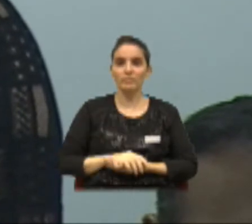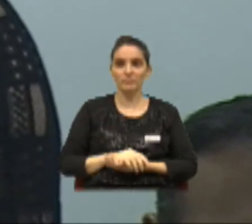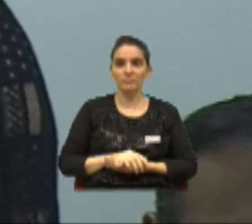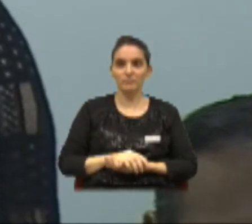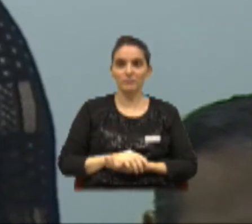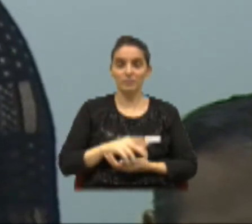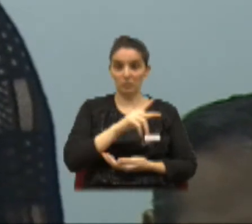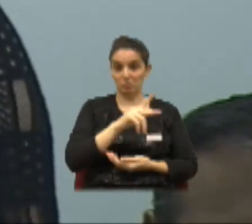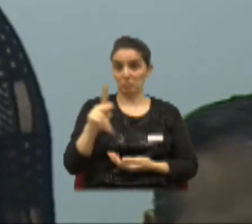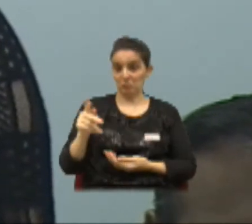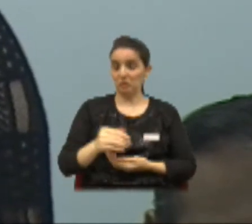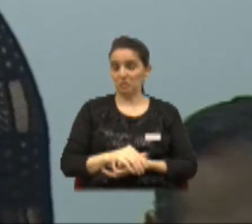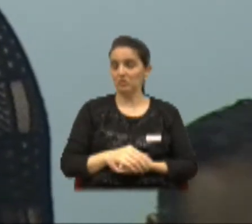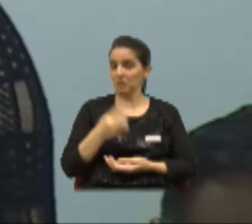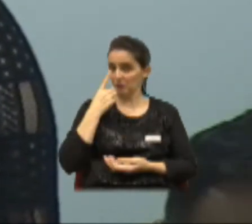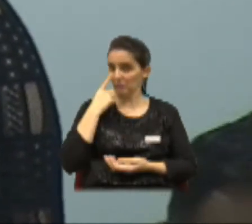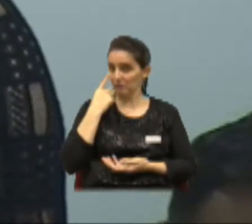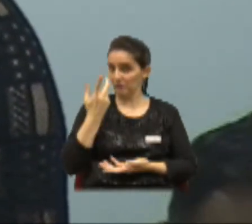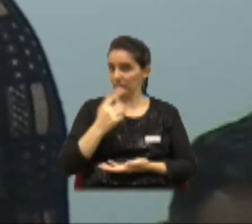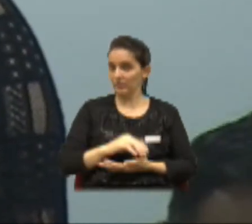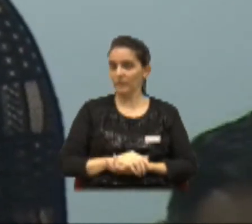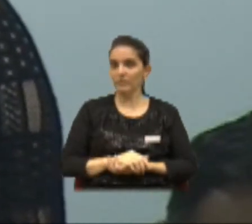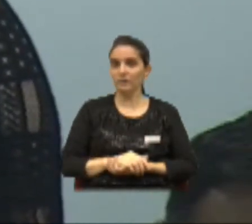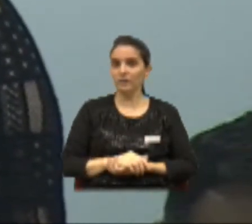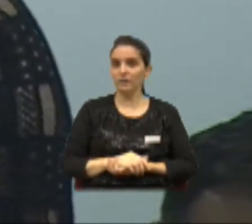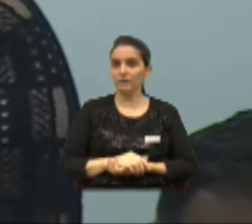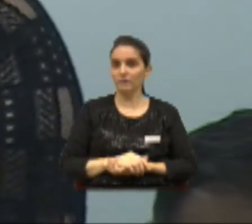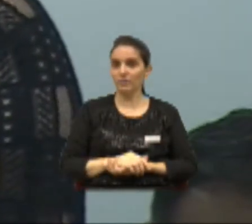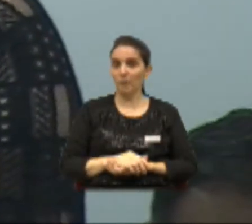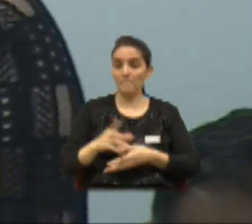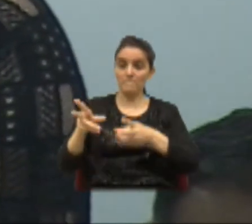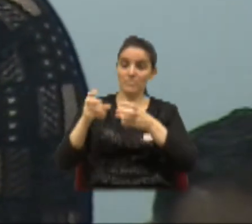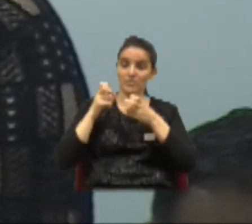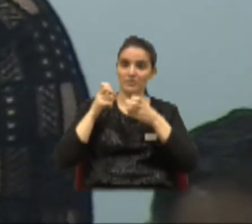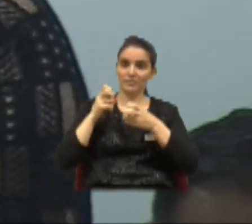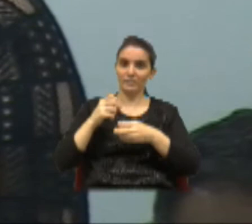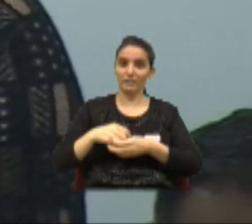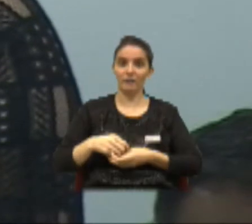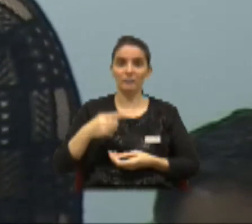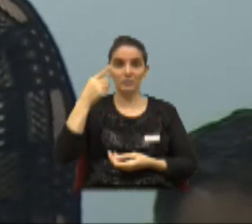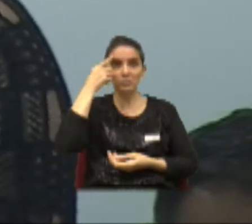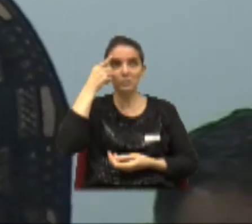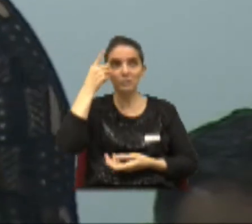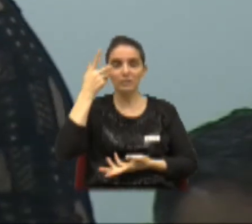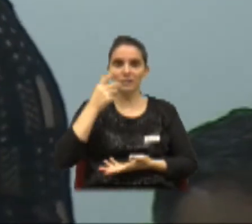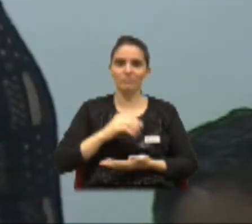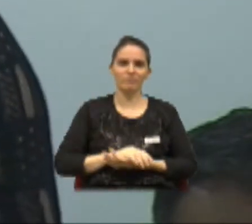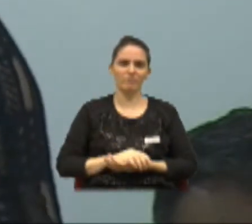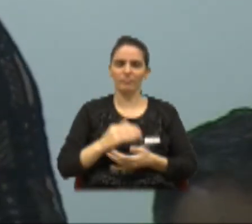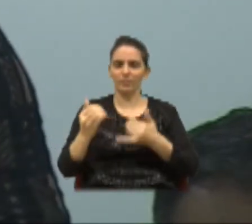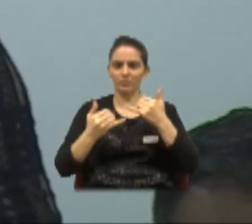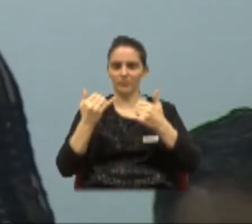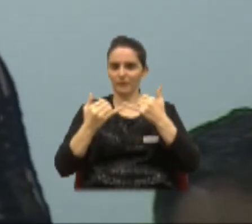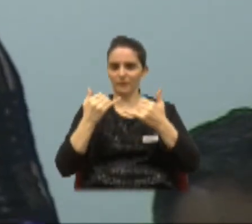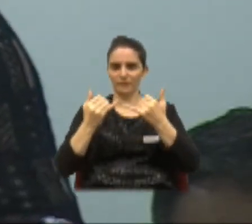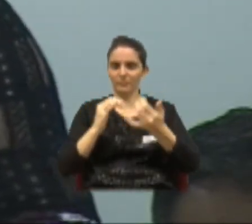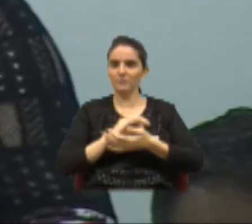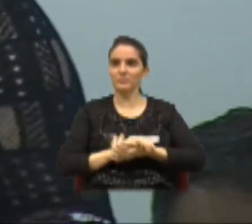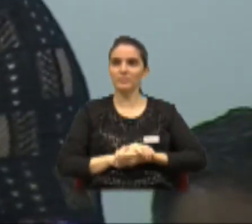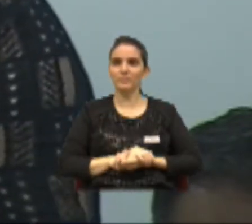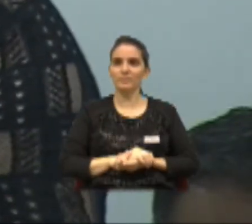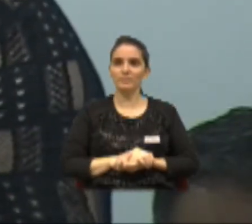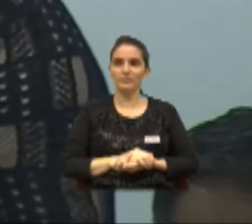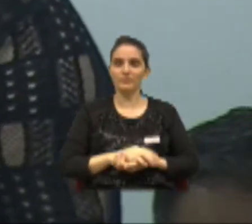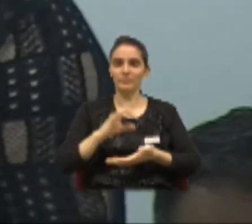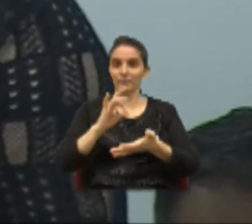está o presidente? Está começando a ler pensamento, mas tá bom. Ó, é o seguinte, na verdade,